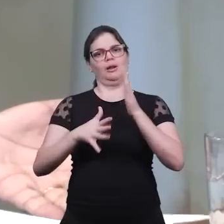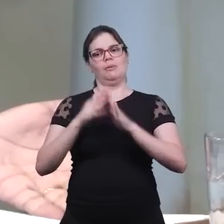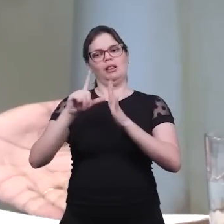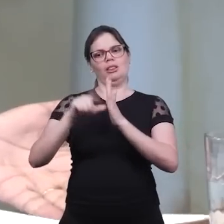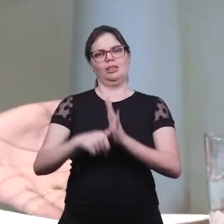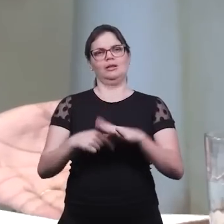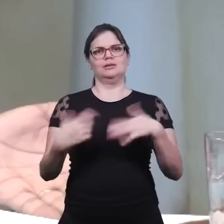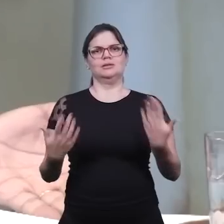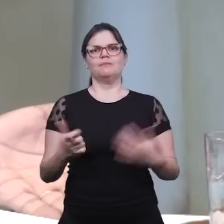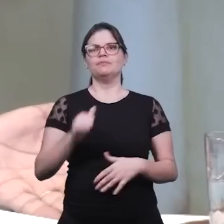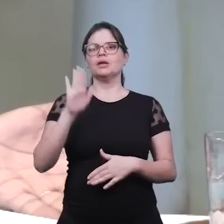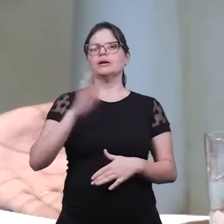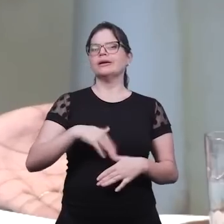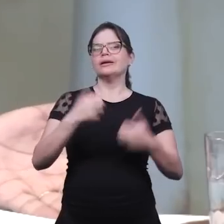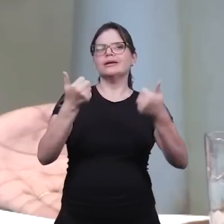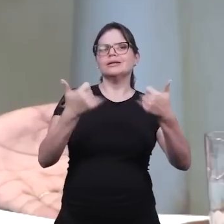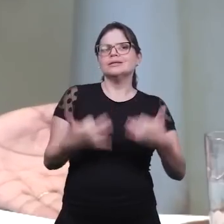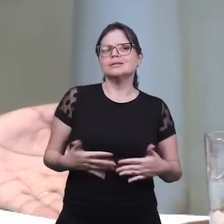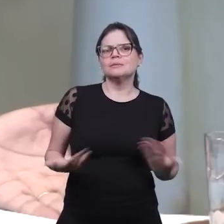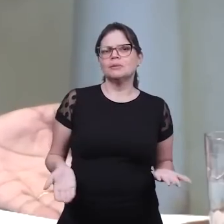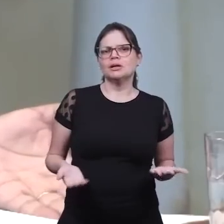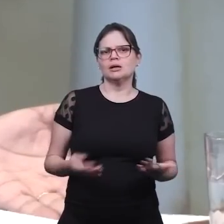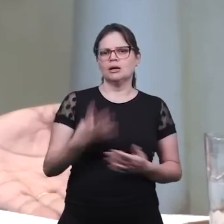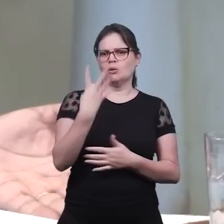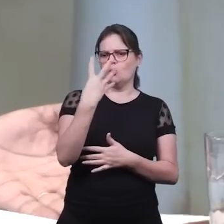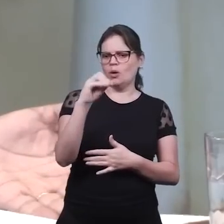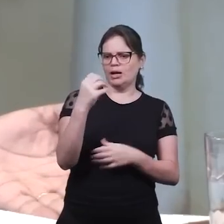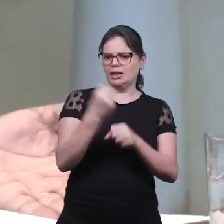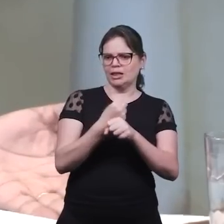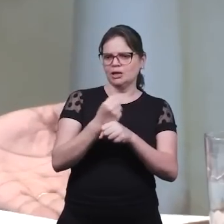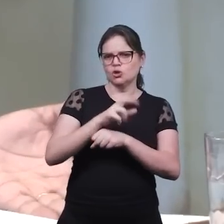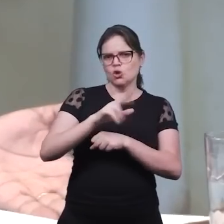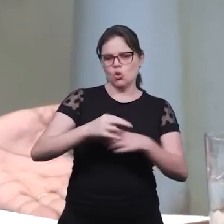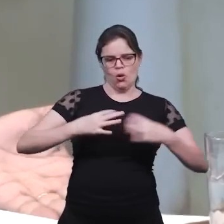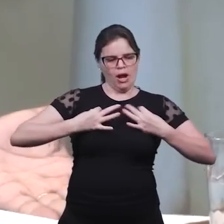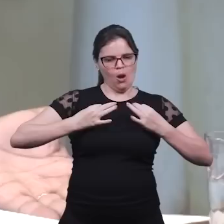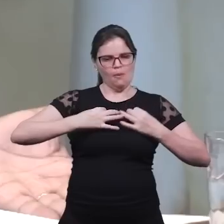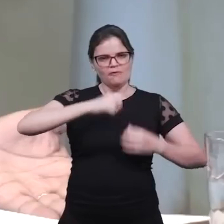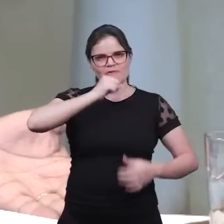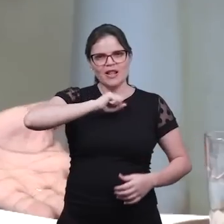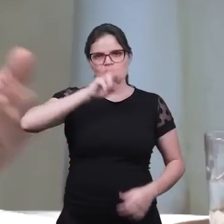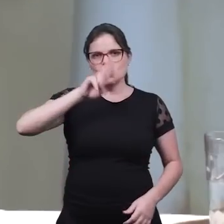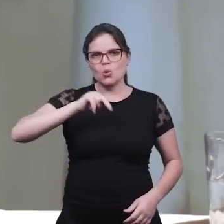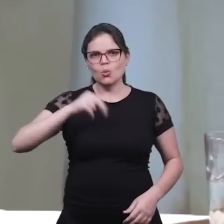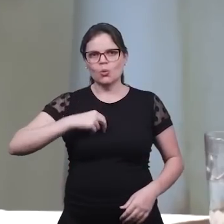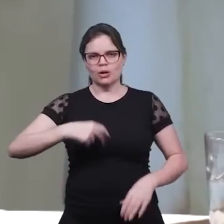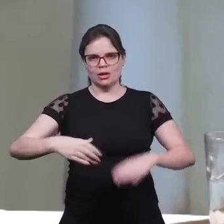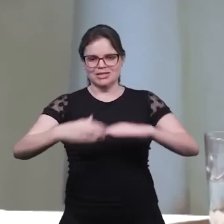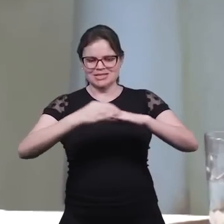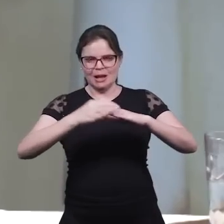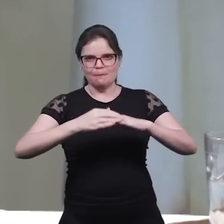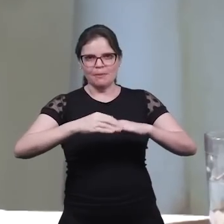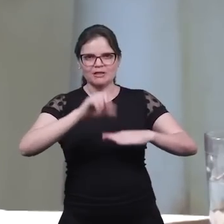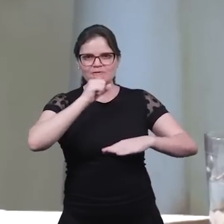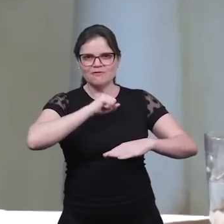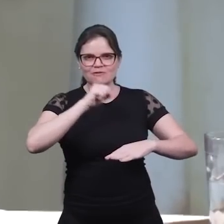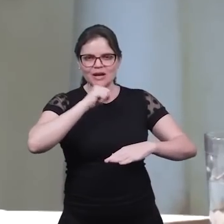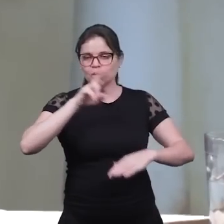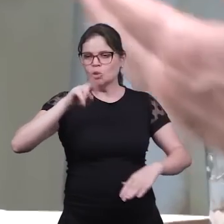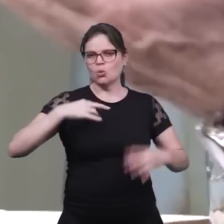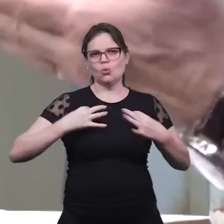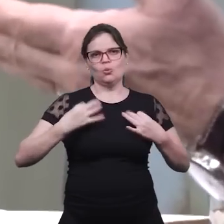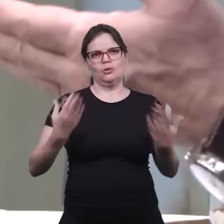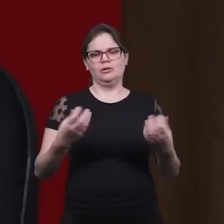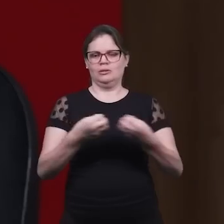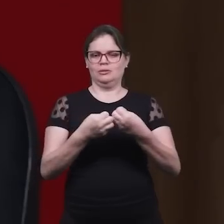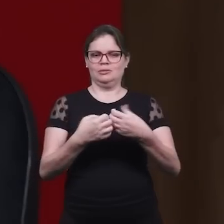Samuel? 40 anos, não envelheceu seus vestidos, nem gastou o sapato dos pés. Isso aqui é milagre de Deus. Nós viemos de milagre